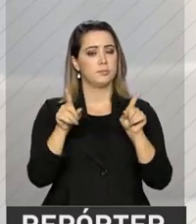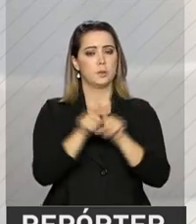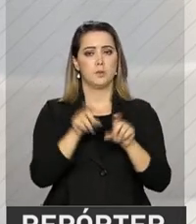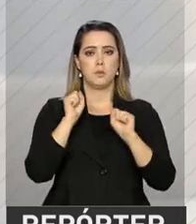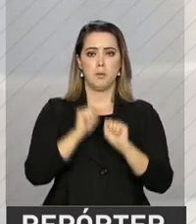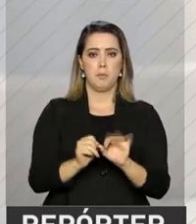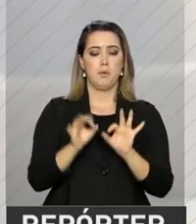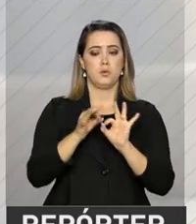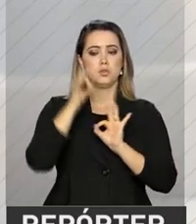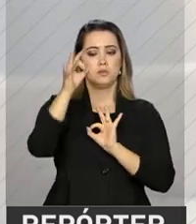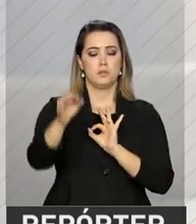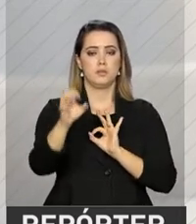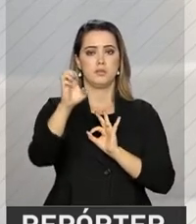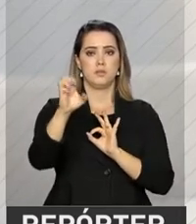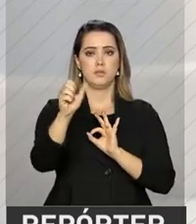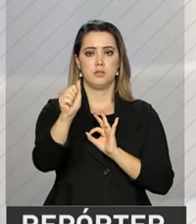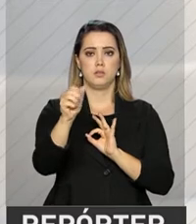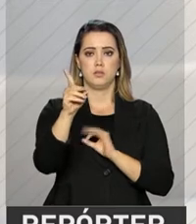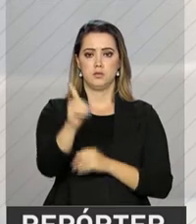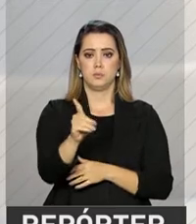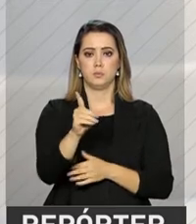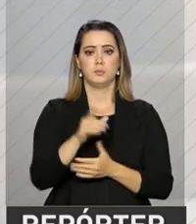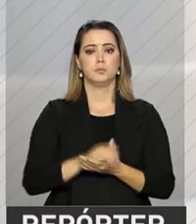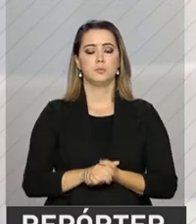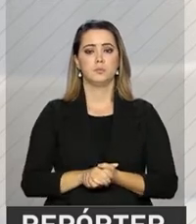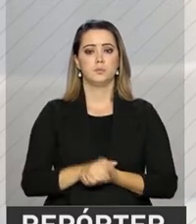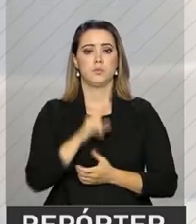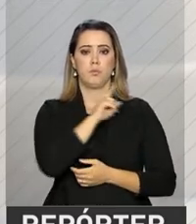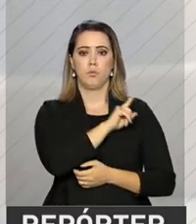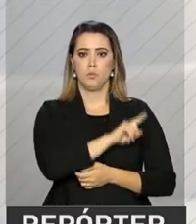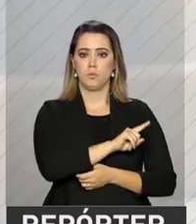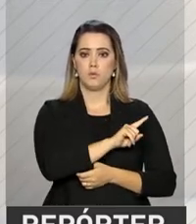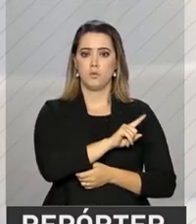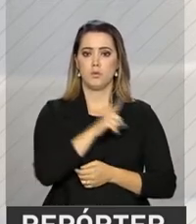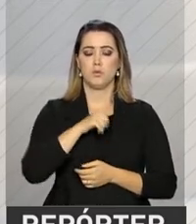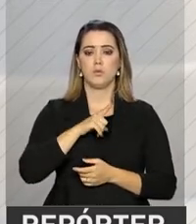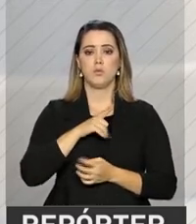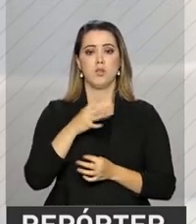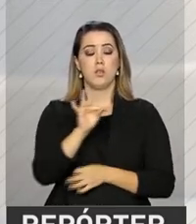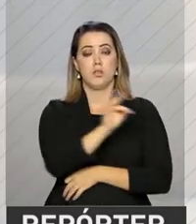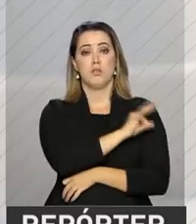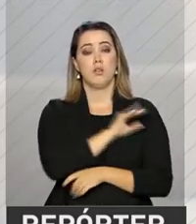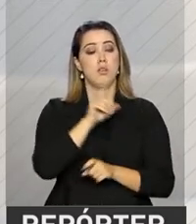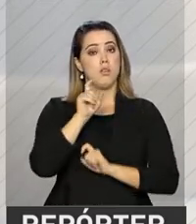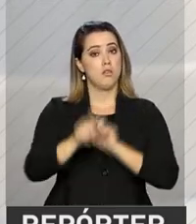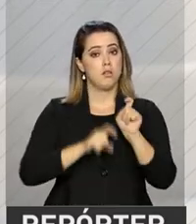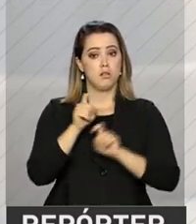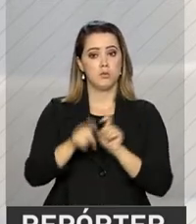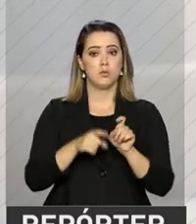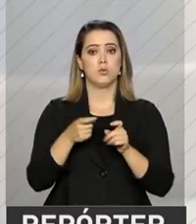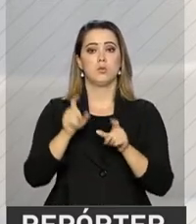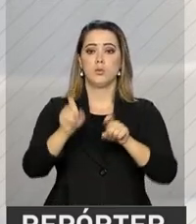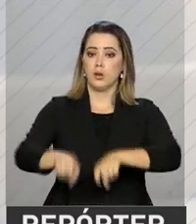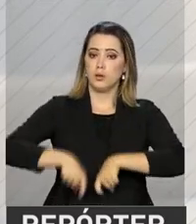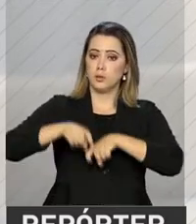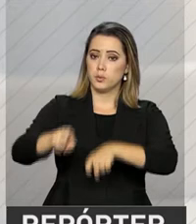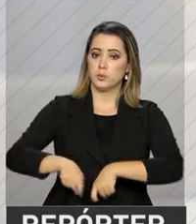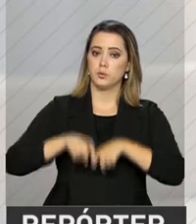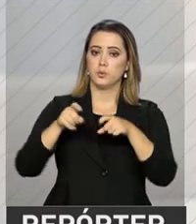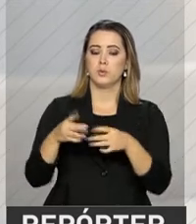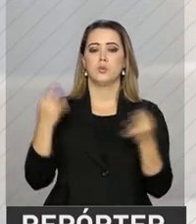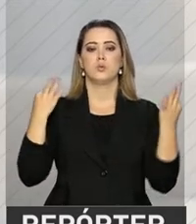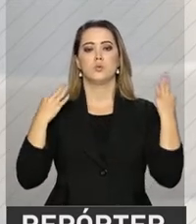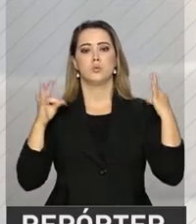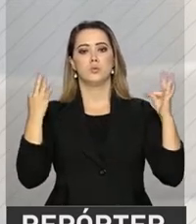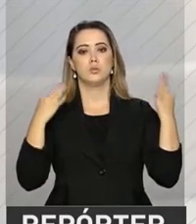ensino a distância entre as opções oferecidas estão técnicos em eletrônica agricultura guia de